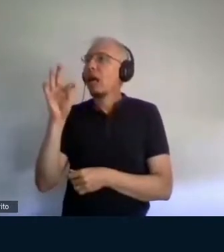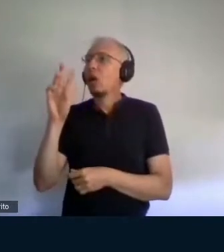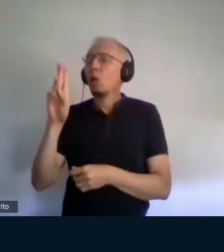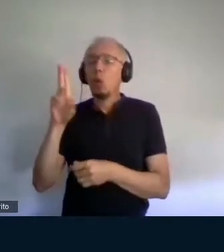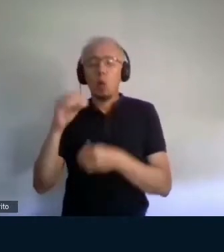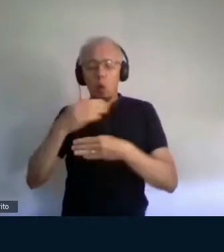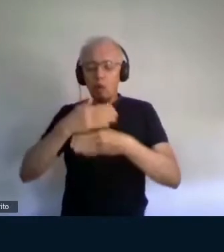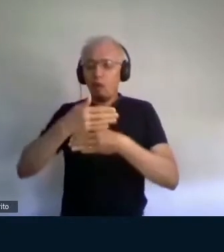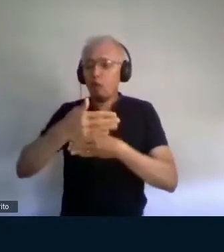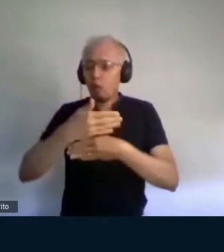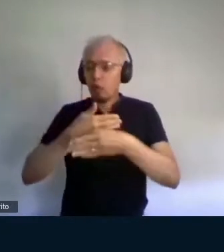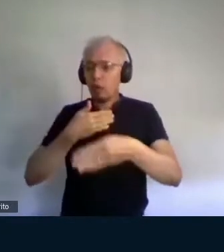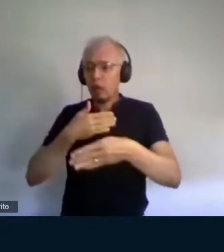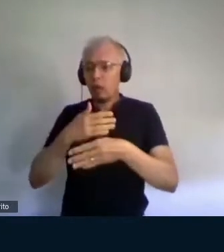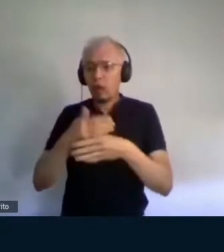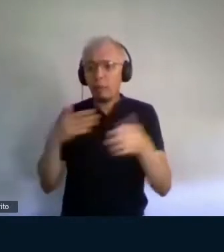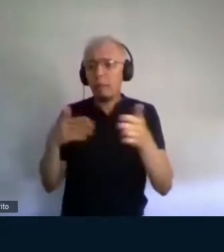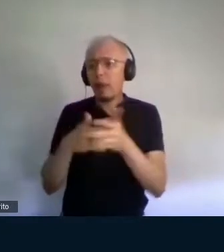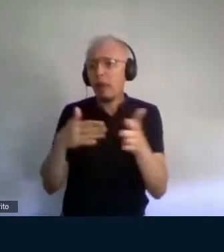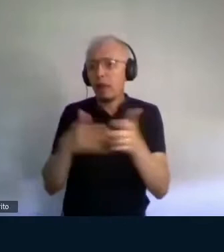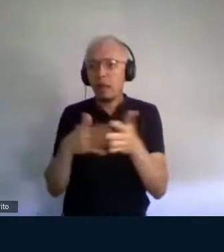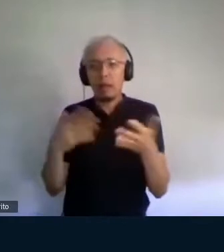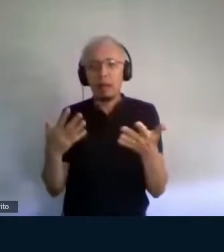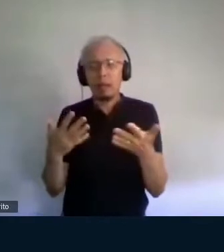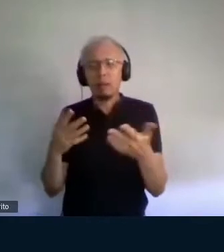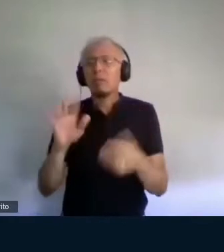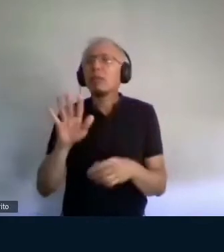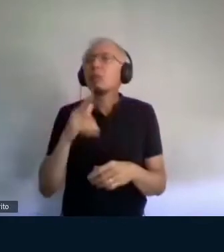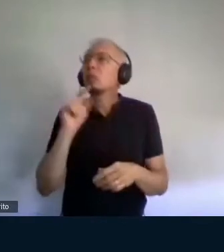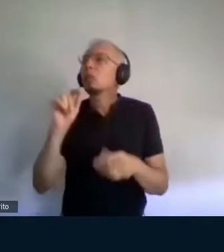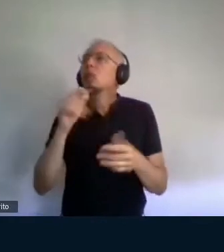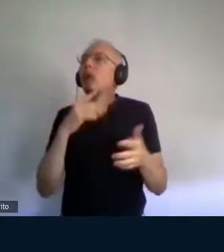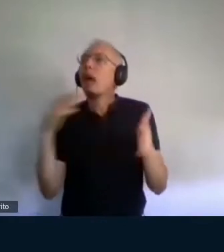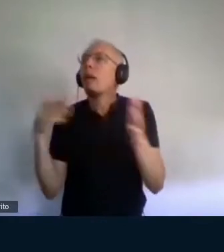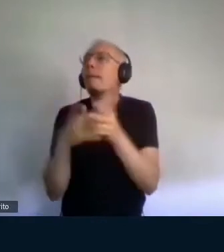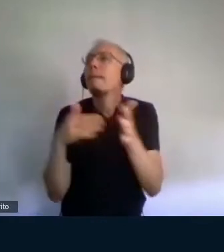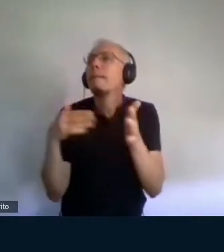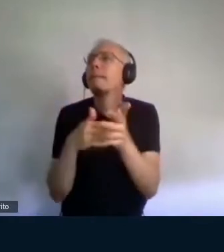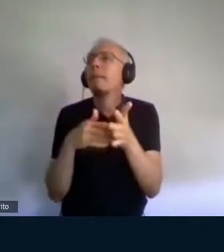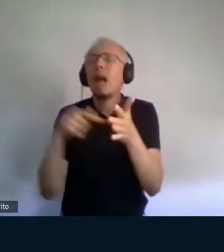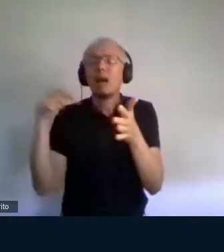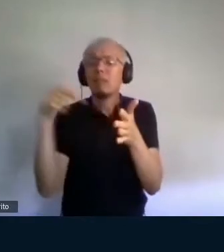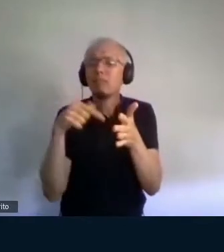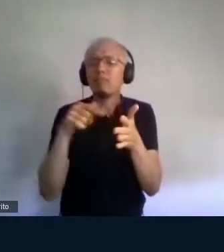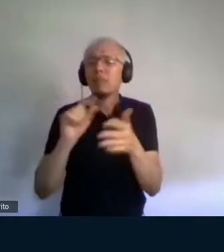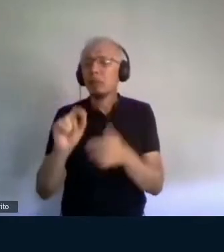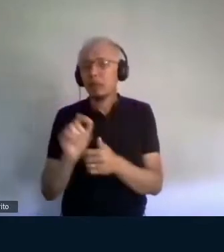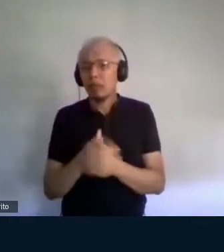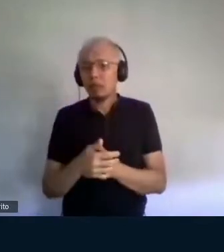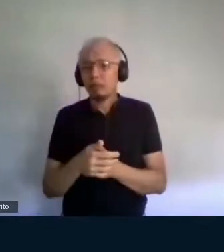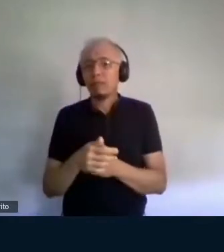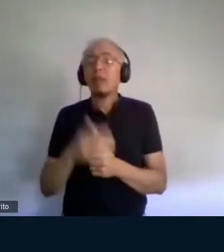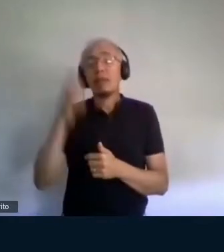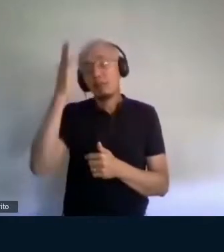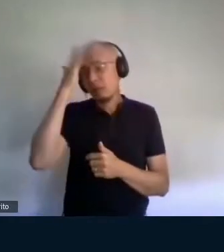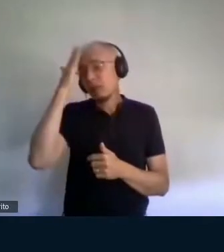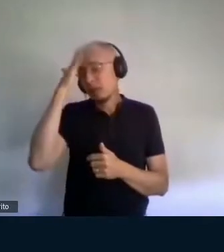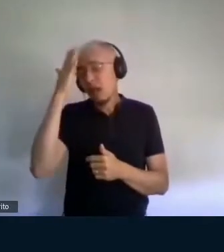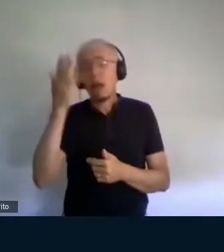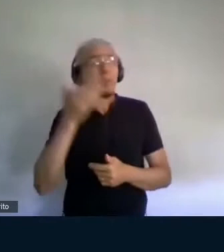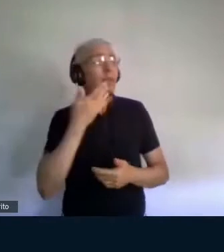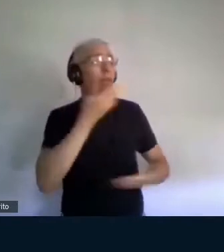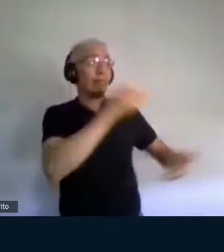quer utilizar isso, o que você quer dizer mesmo por barreira linguística? A gente sabe que as interações, elas não